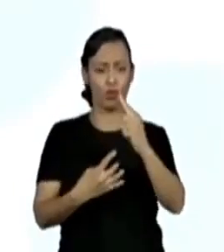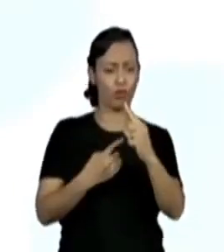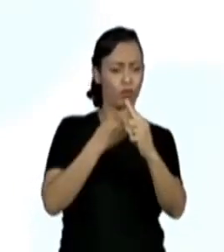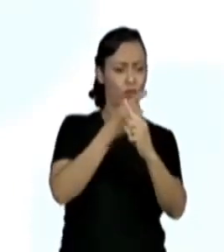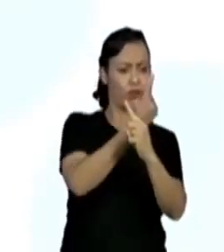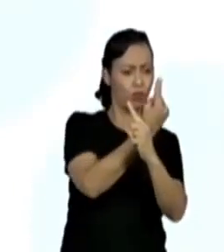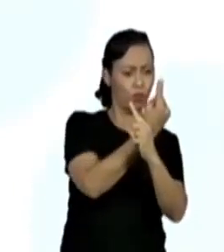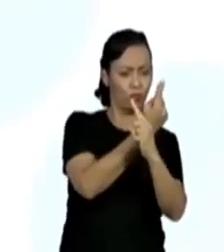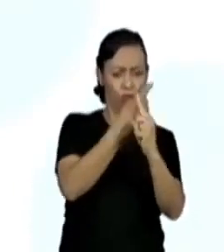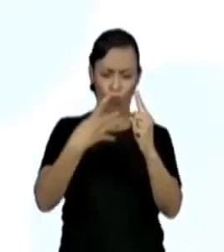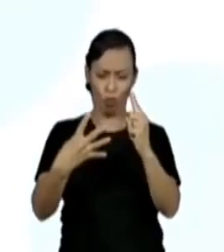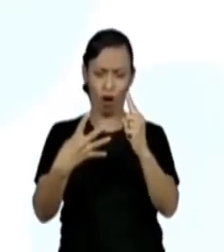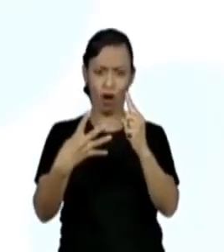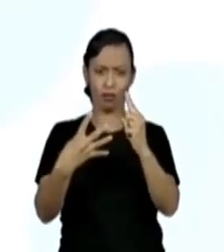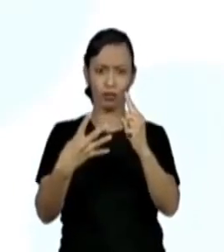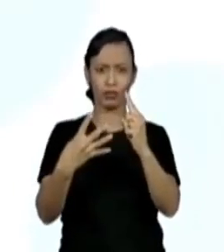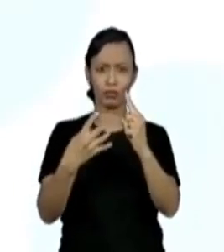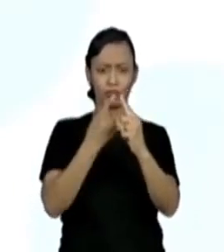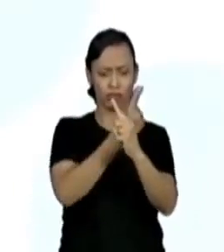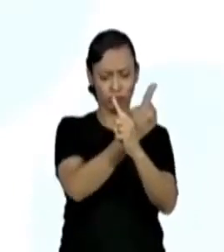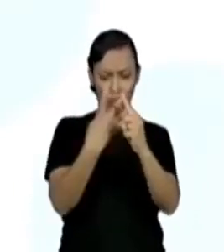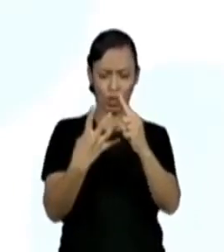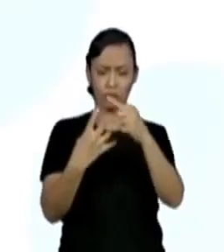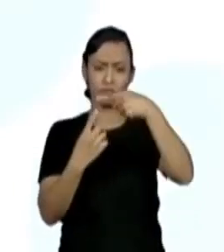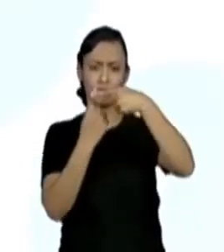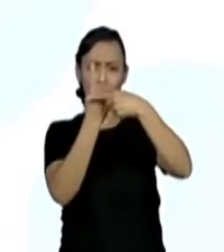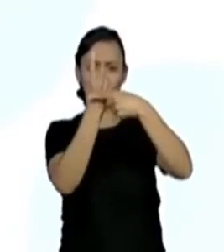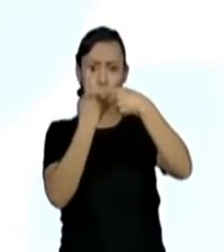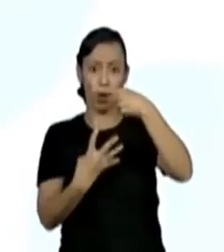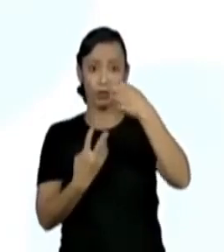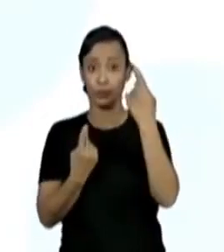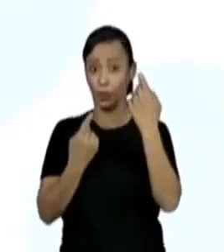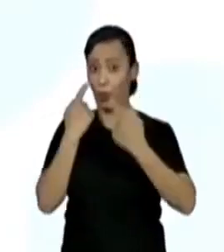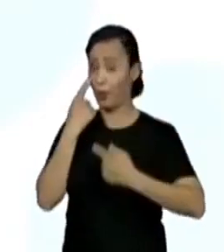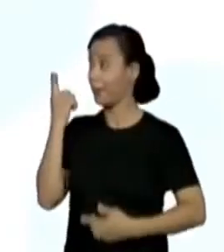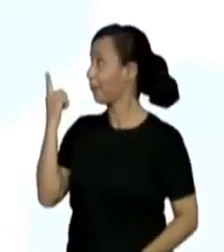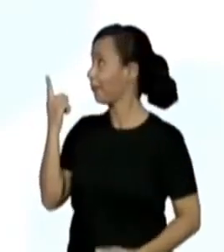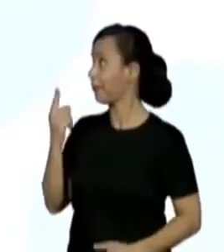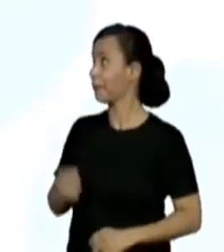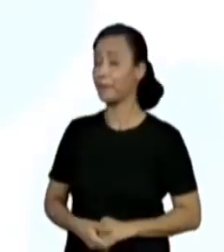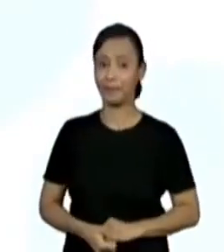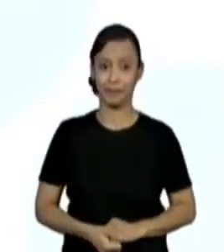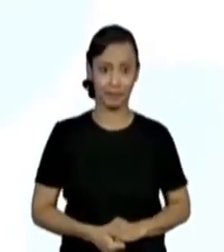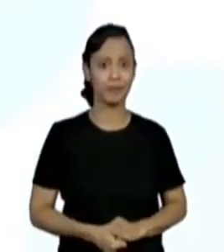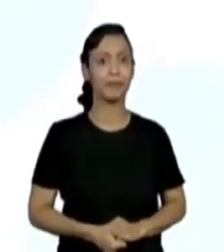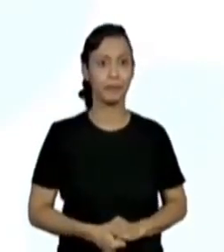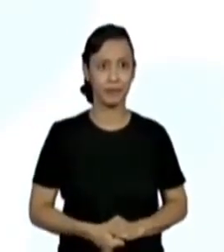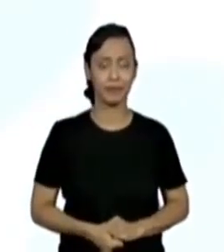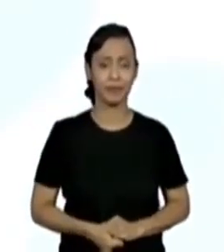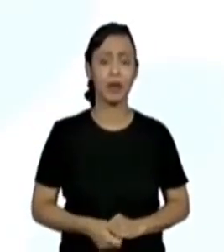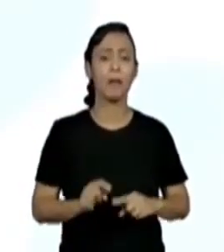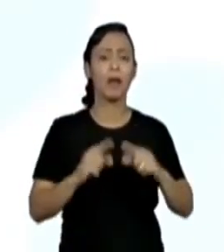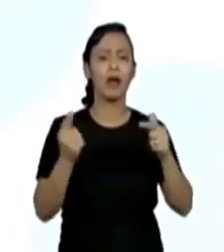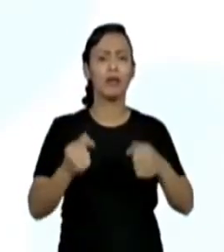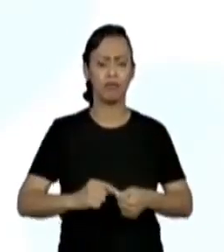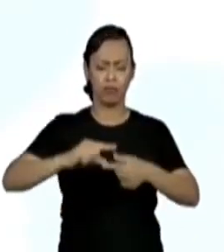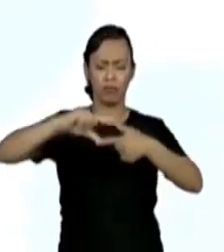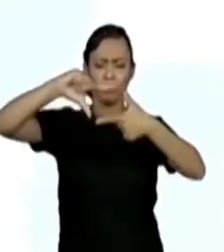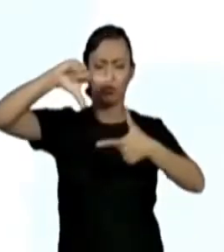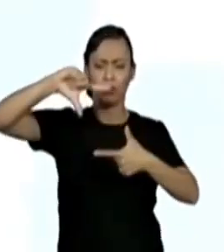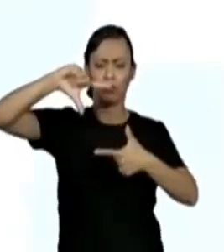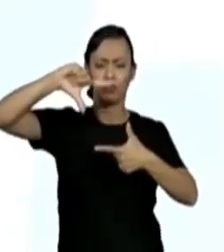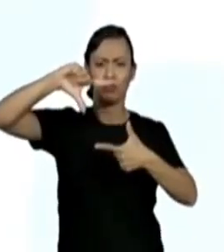1/4 vamos fazer então o que tá pedindo temos uma representação geométrica e faremos